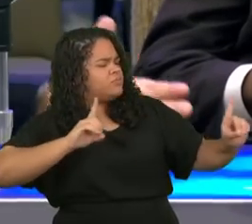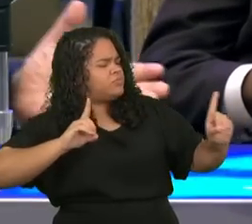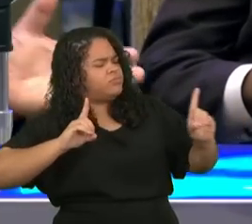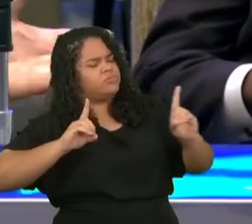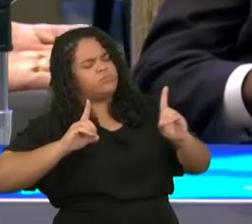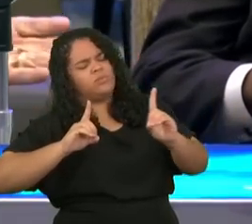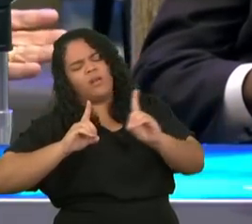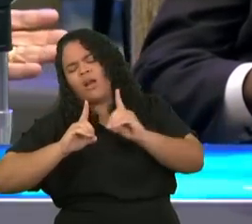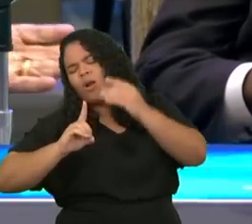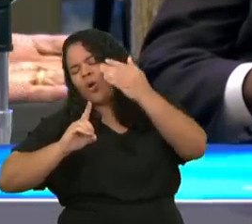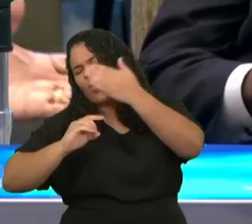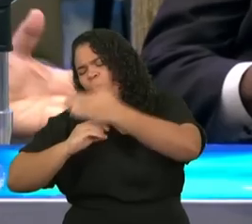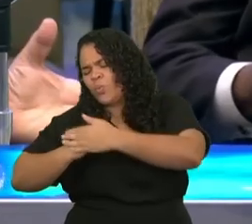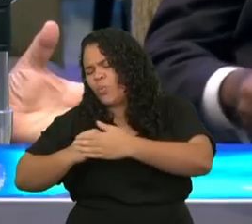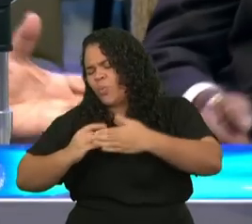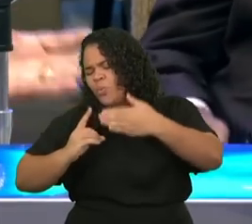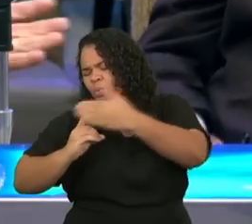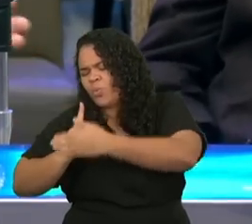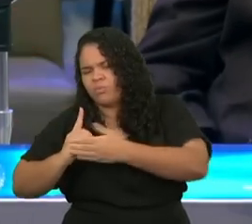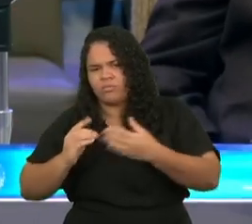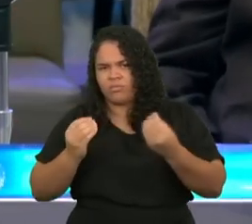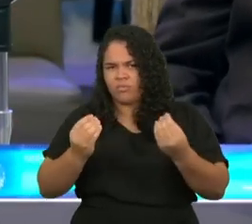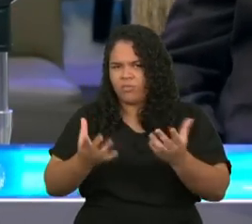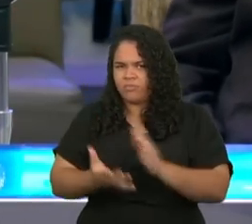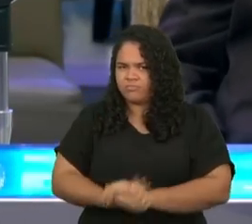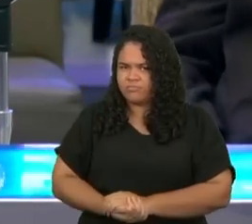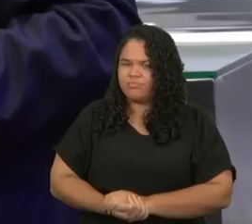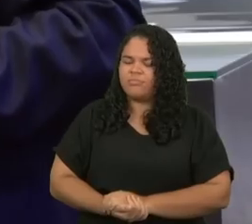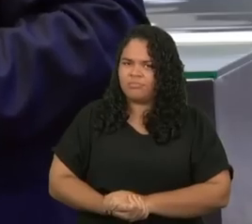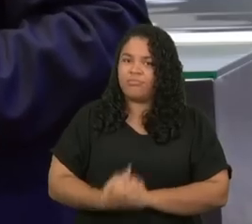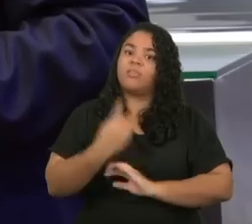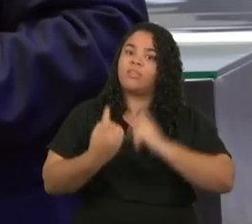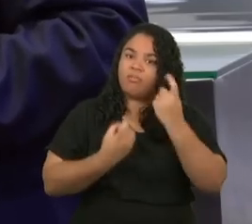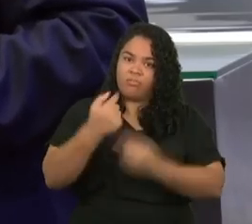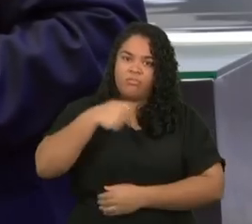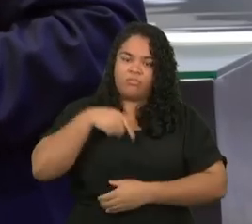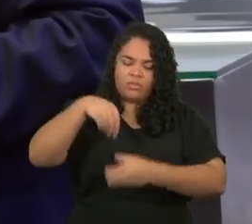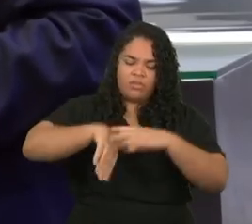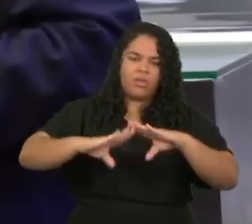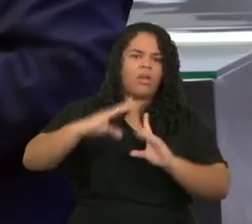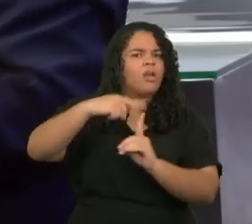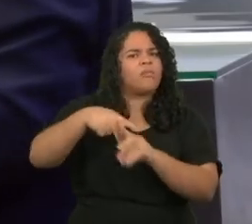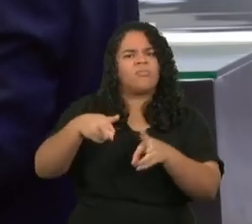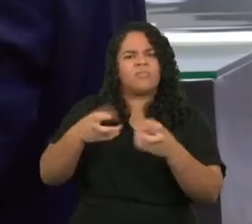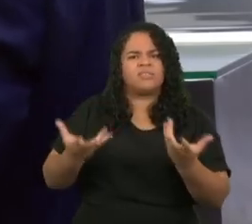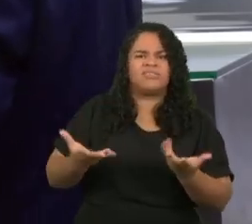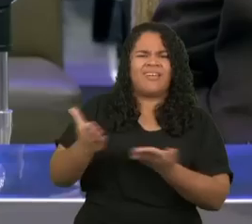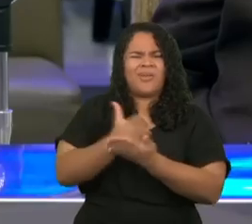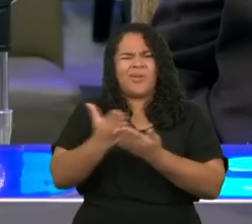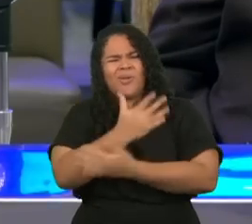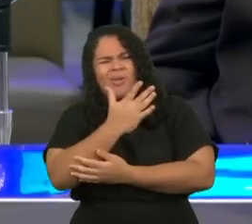esse que eu vou lhe dizer mano tem umas coisas na igreja que às vezes eu não concordo Muito não Muito mesmo entre